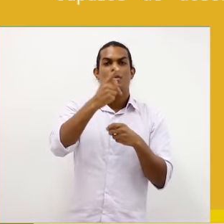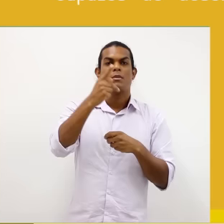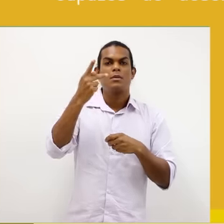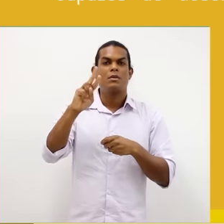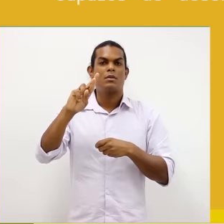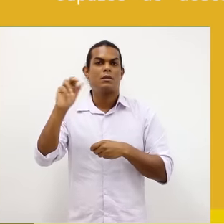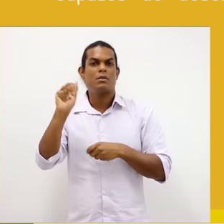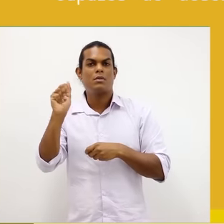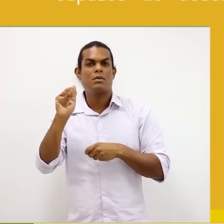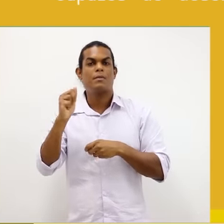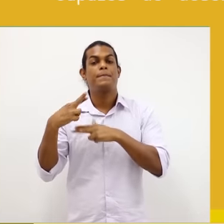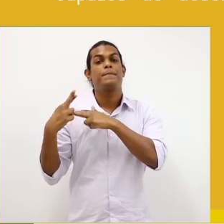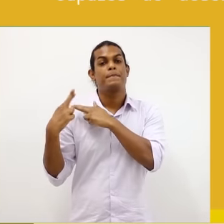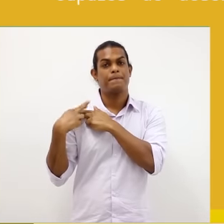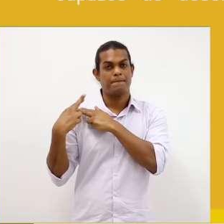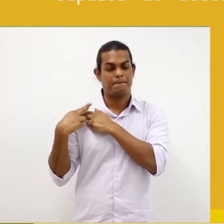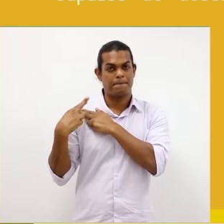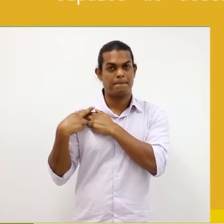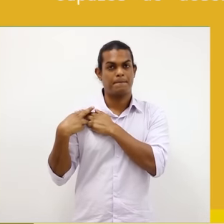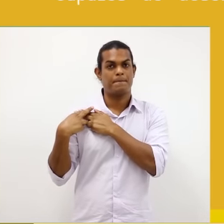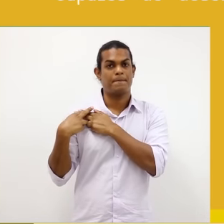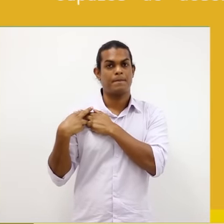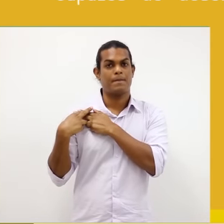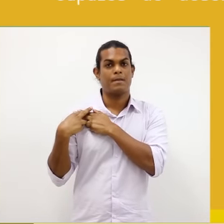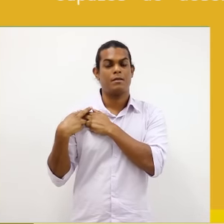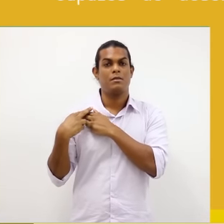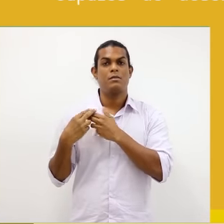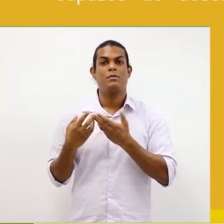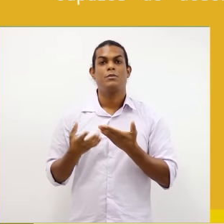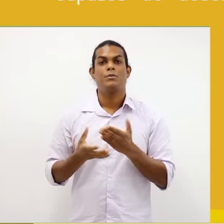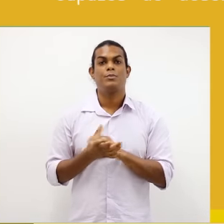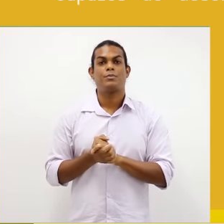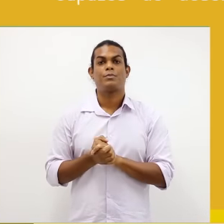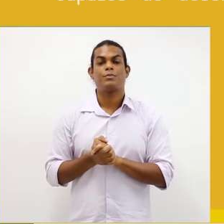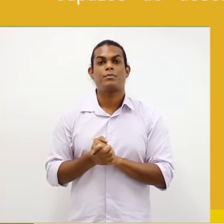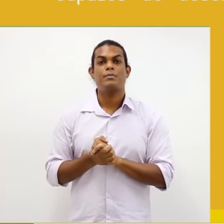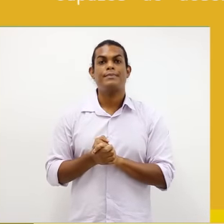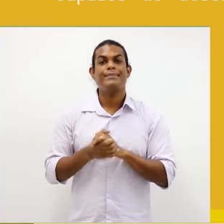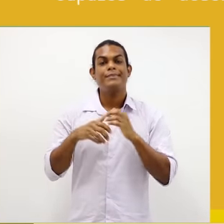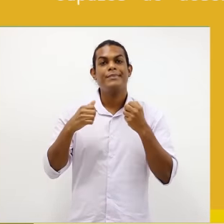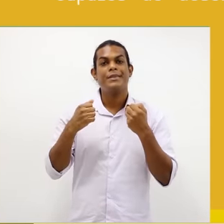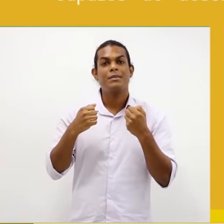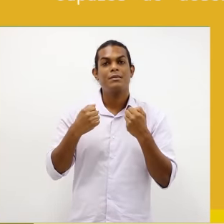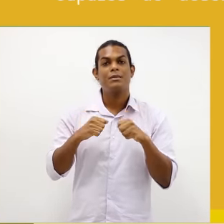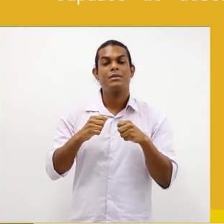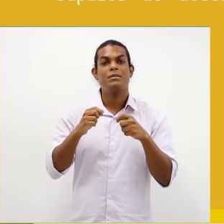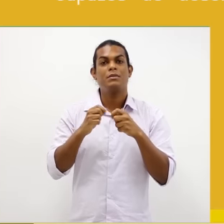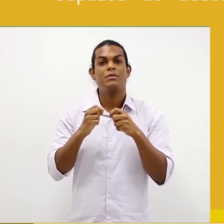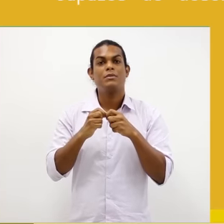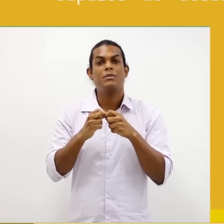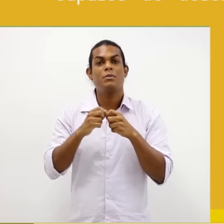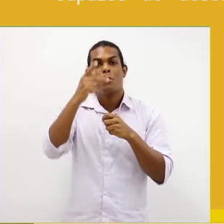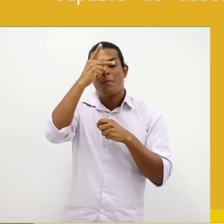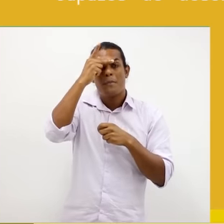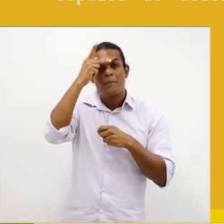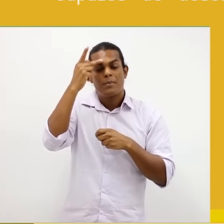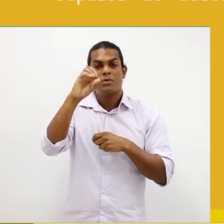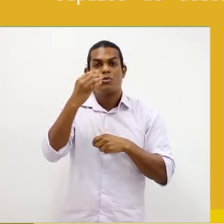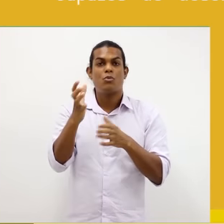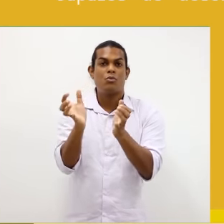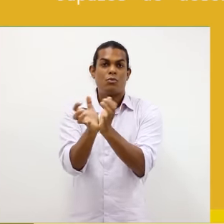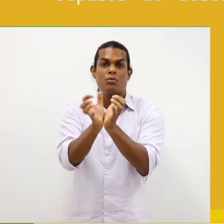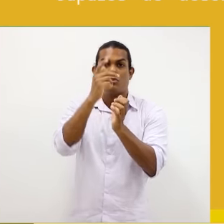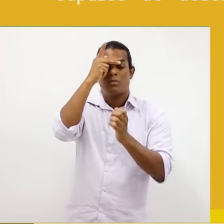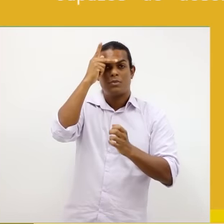PPRA, é competente a implementação, a avaliação do PPRA deve ser feita através de pessoas ou equipe de pessoas